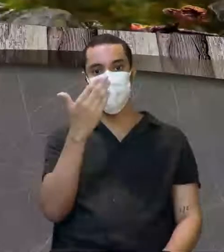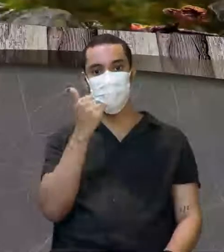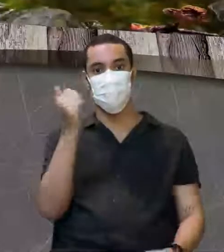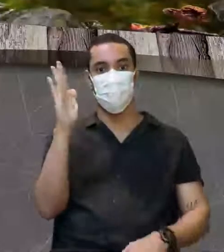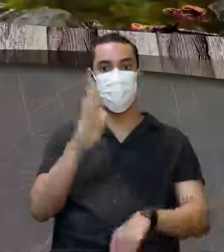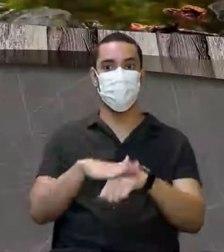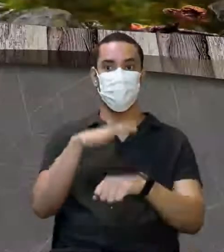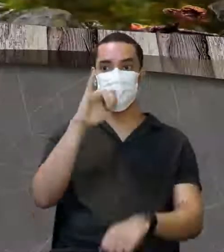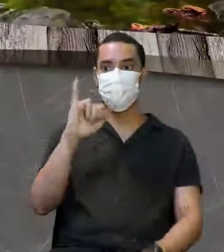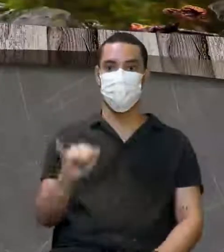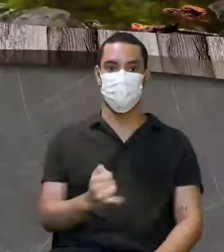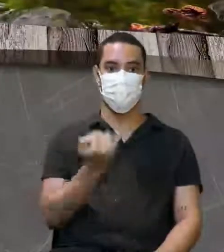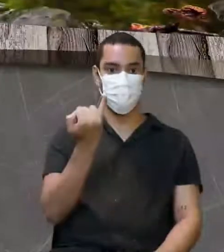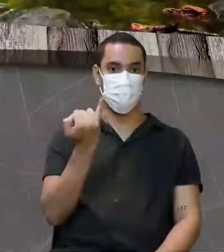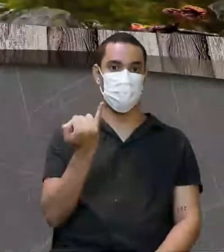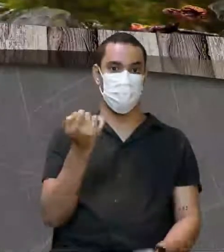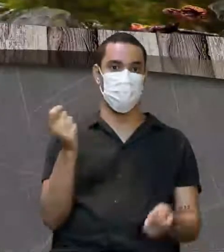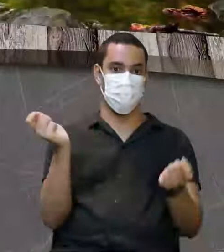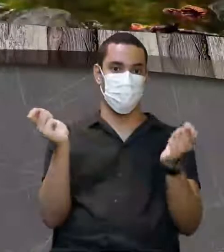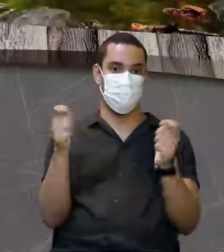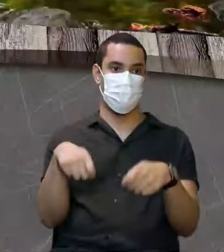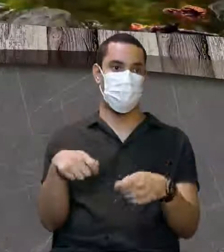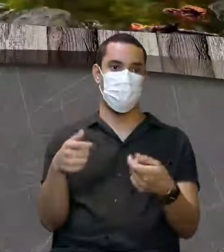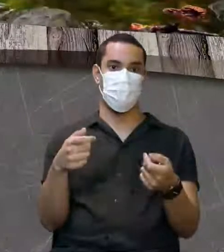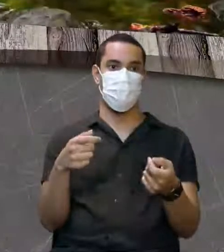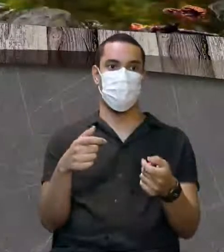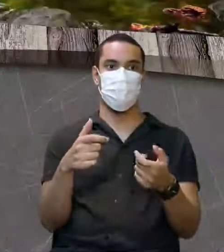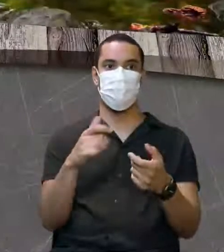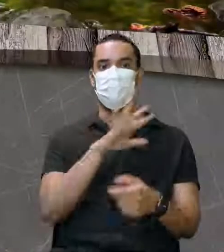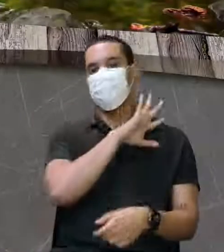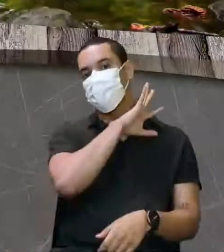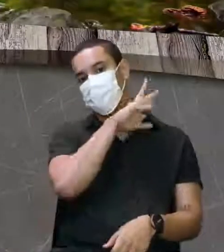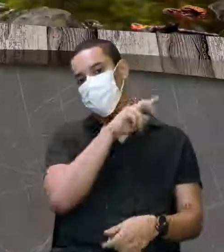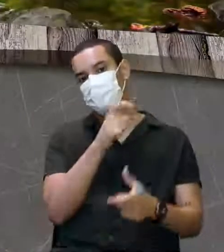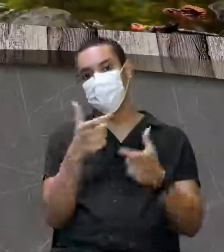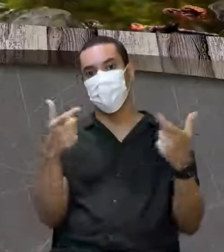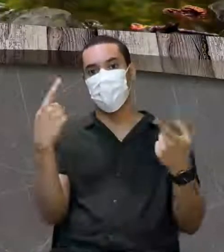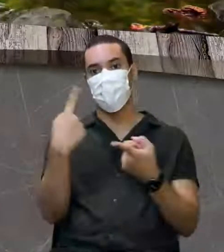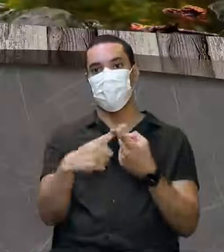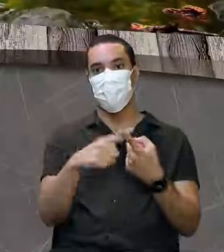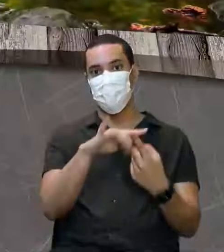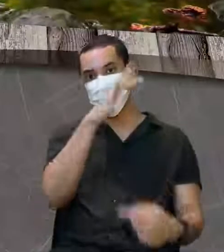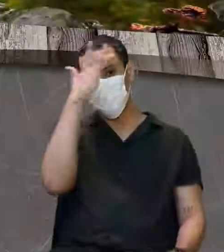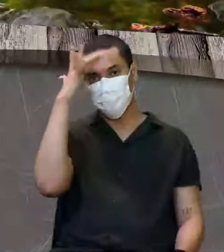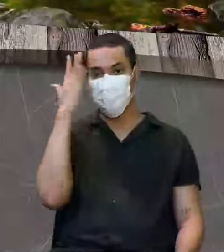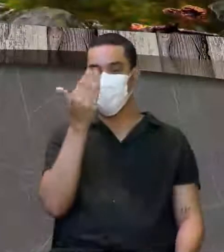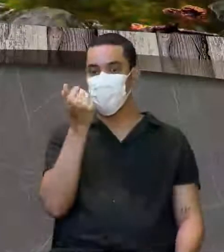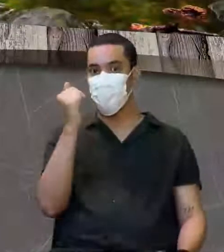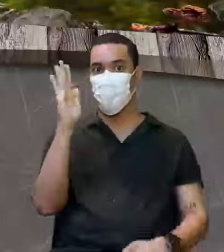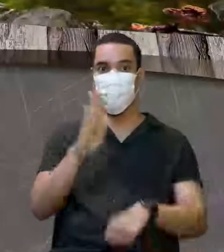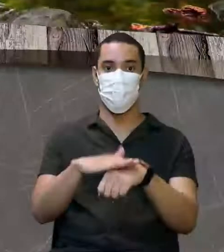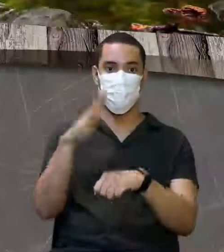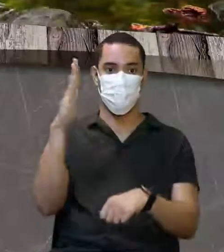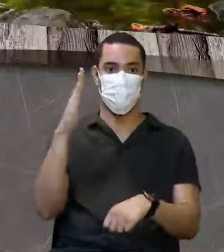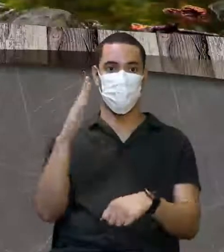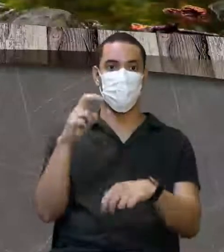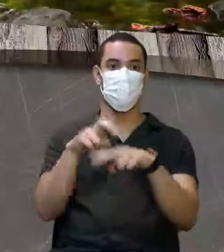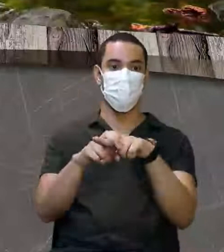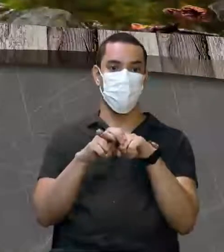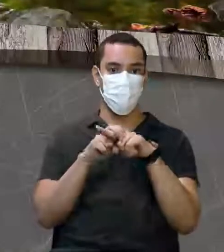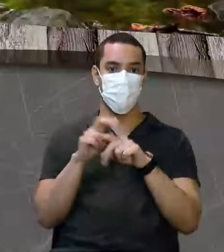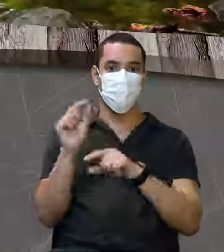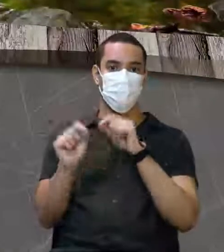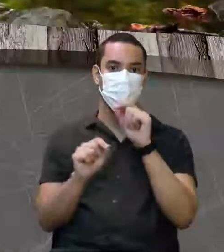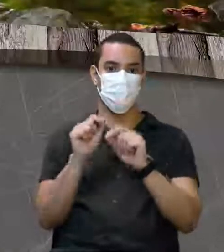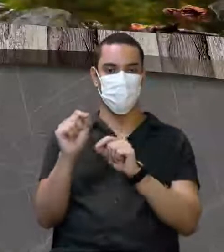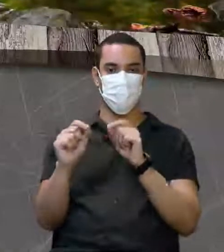maior proveito dessa caça. Poderiam poder caçar animais maiores, porque tinha mais gente para se alimentar também, tá? E aí, com isso,